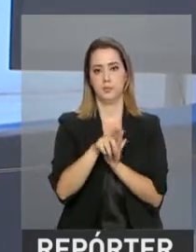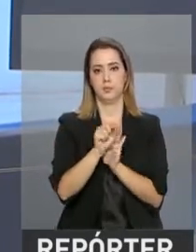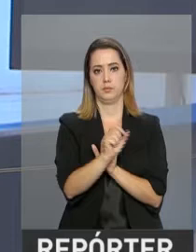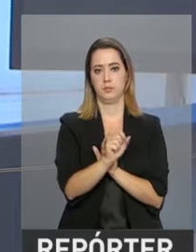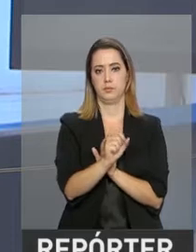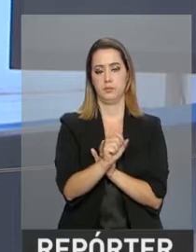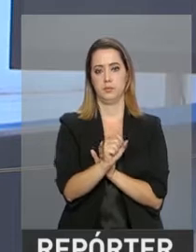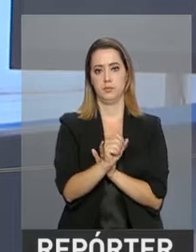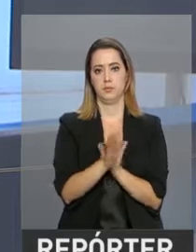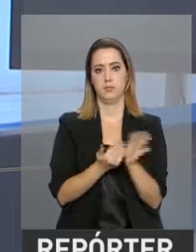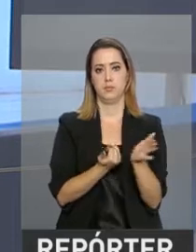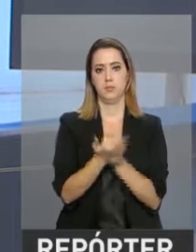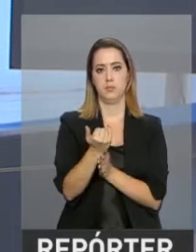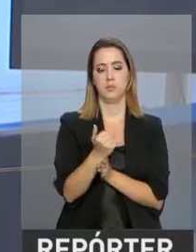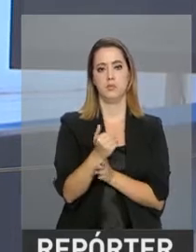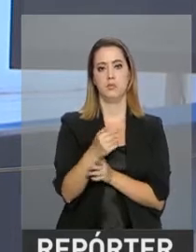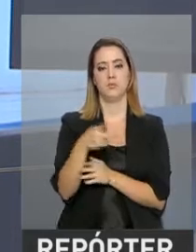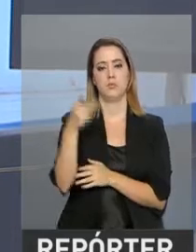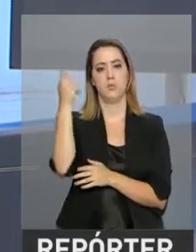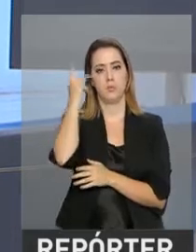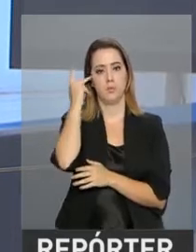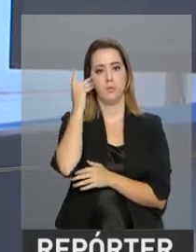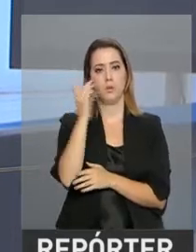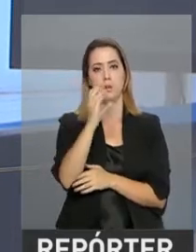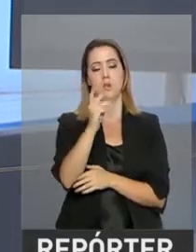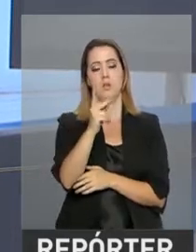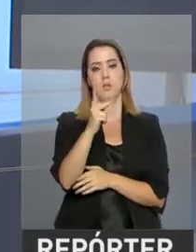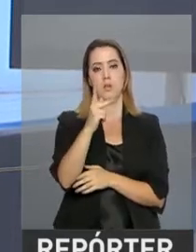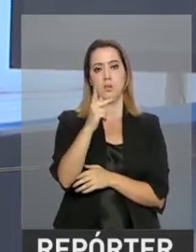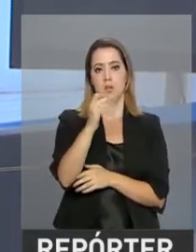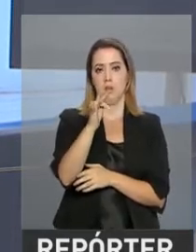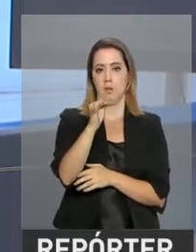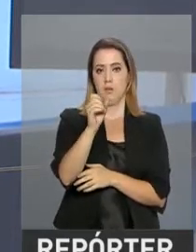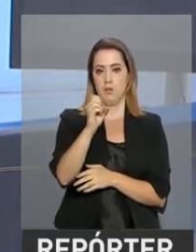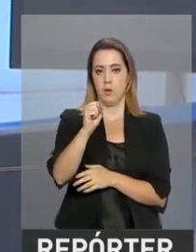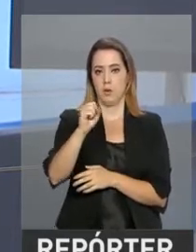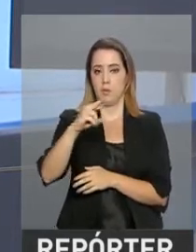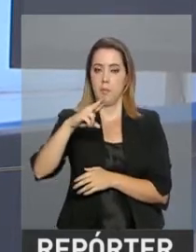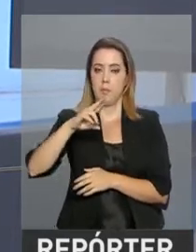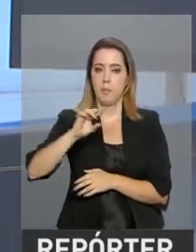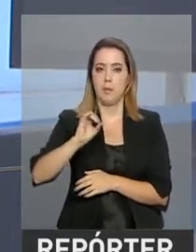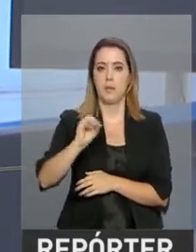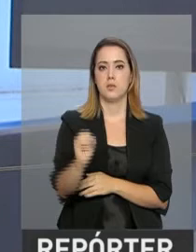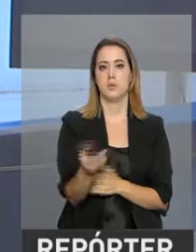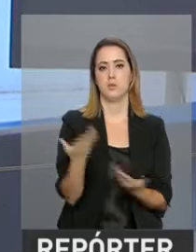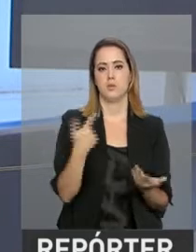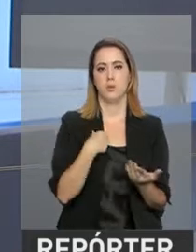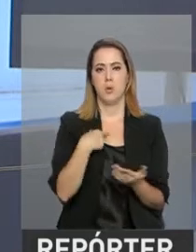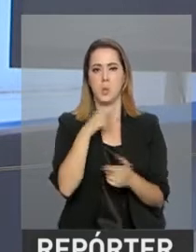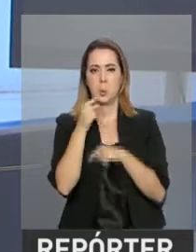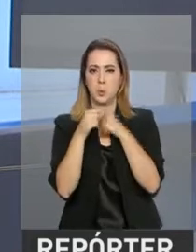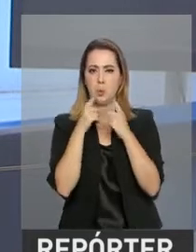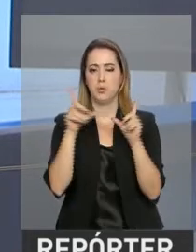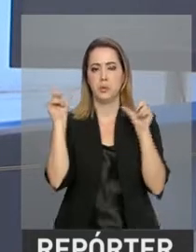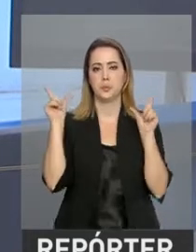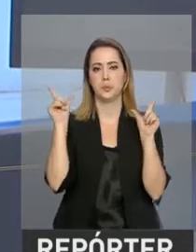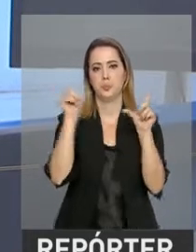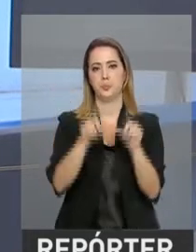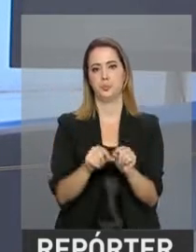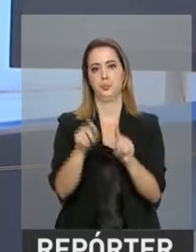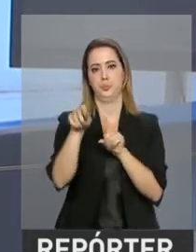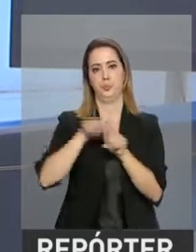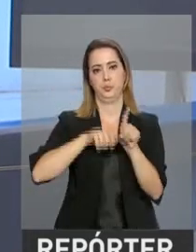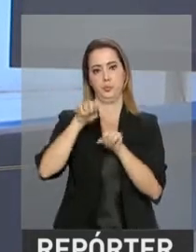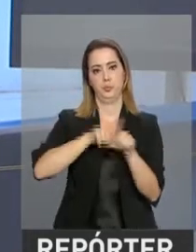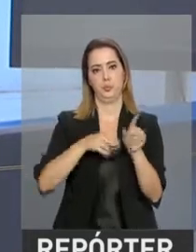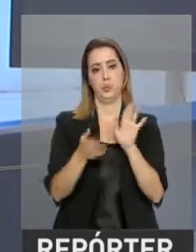bens serviços e turismo do estado de são paulo fecomércio segundo a federação o grau de incertezas diminuiu nos últimos meses e isso